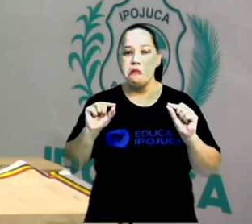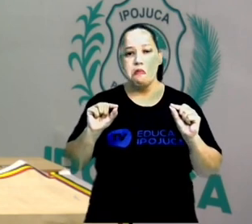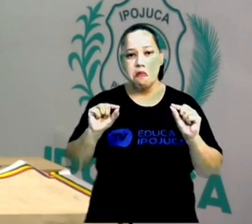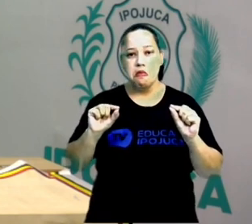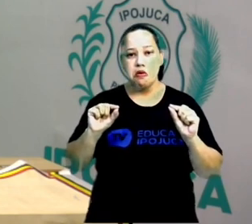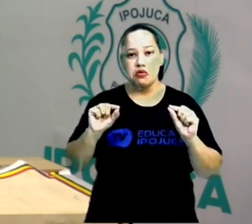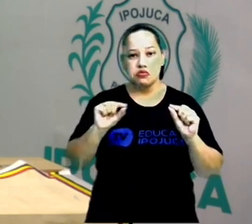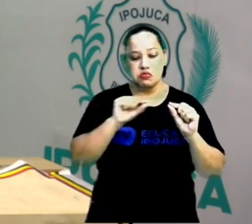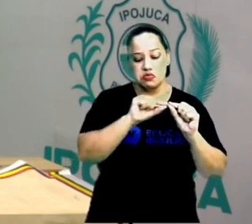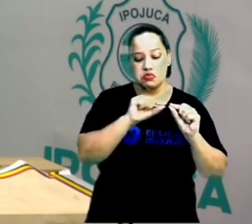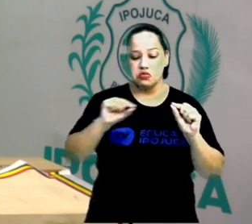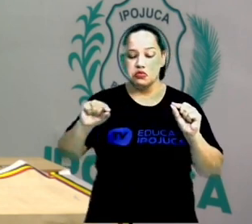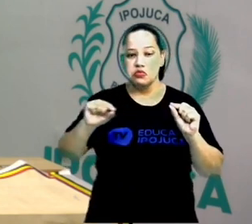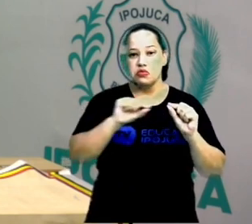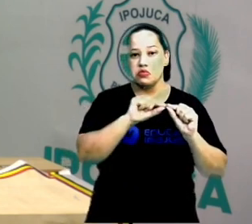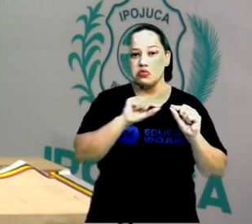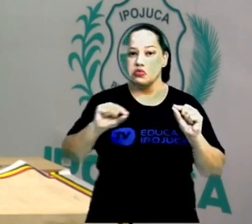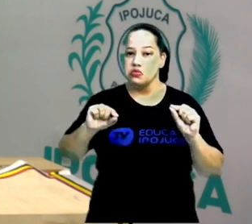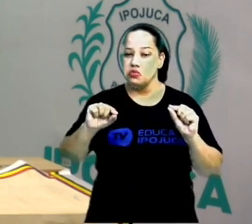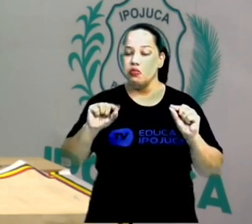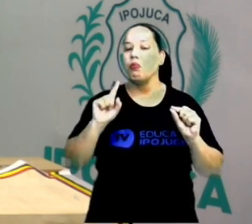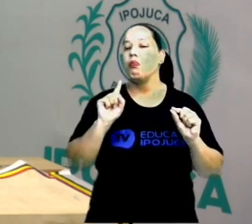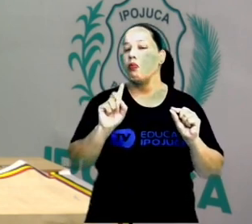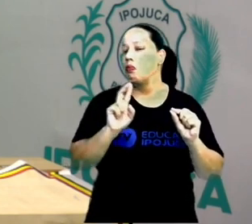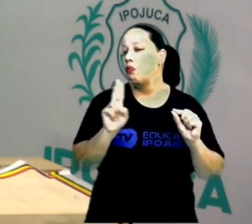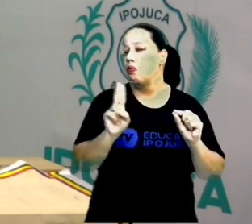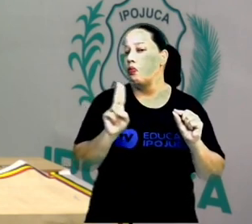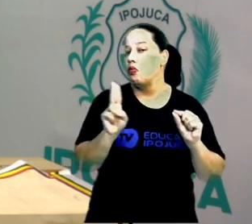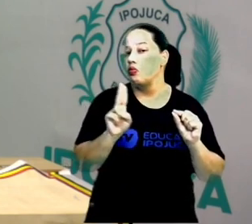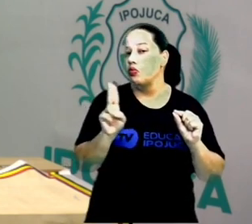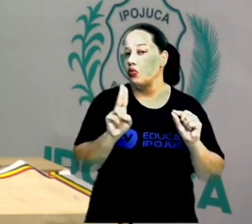é denominado de